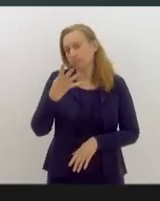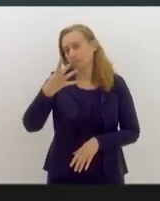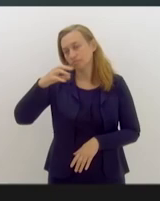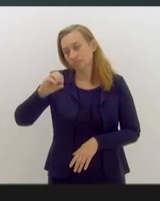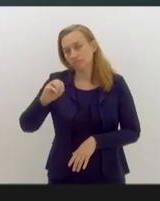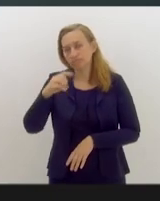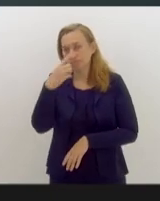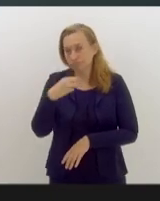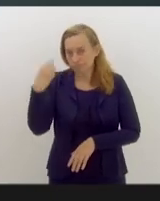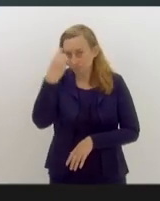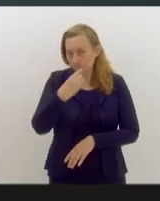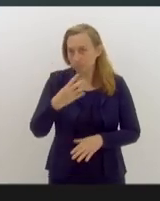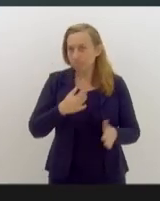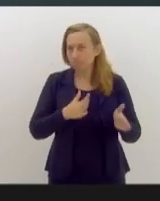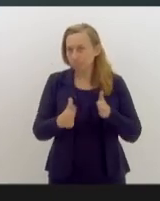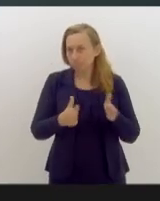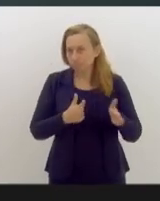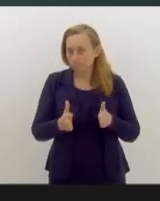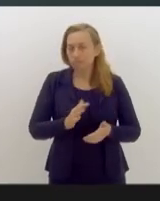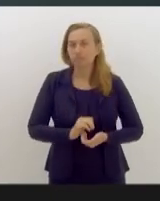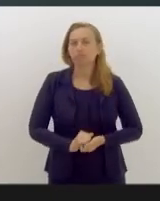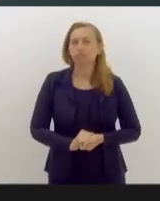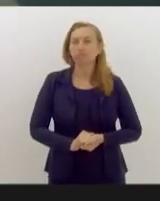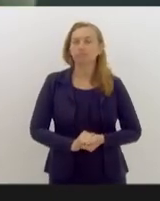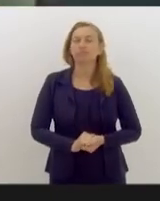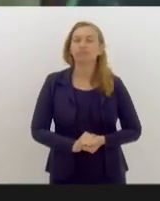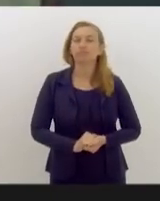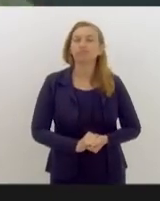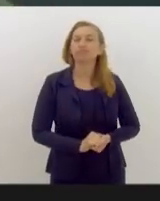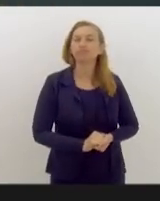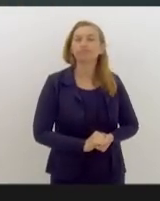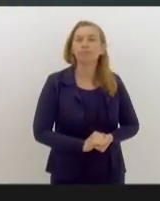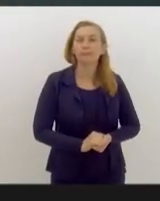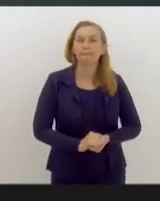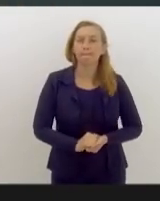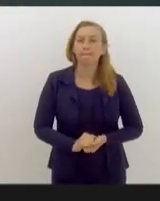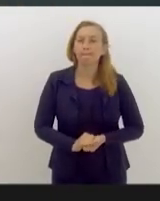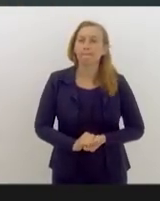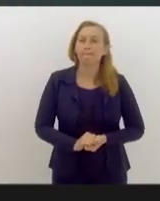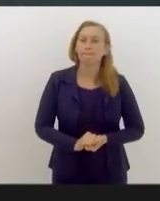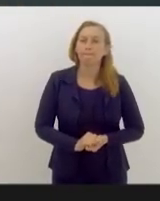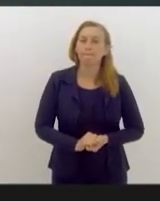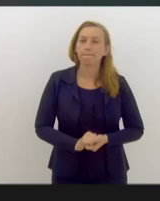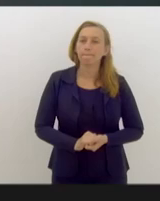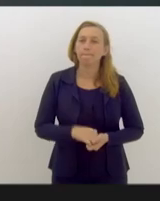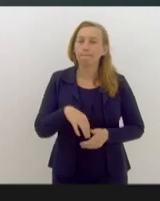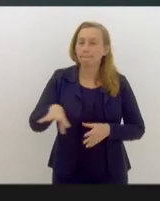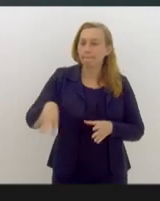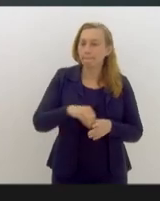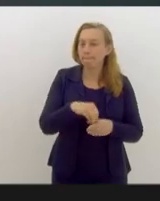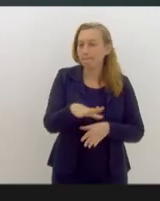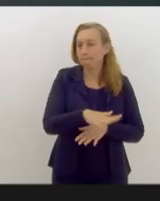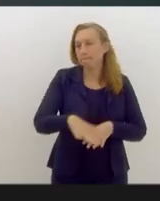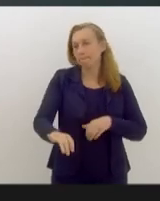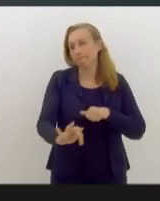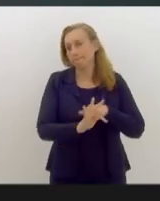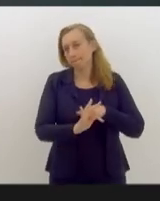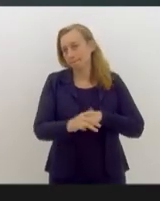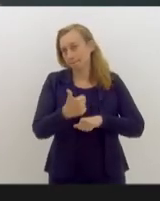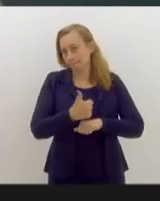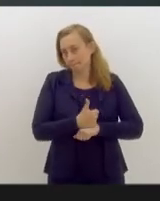2.400 horas em período parcial. Bom, o fato de incluir a área técnica